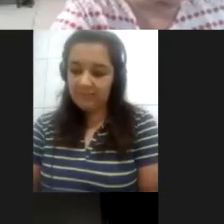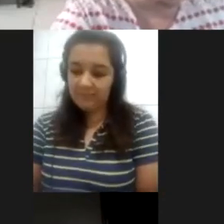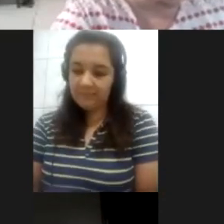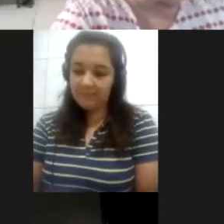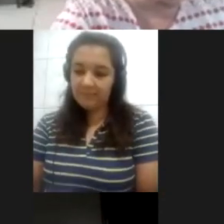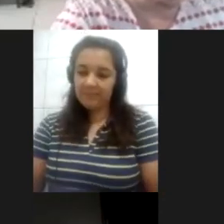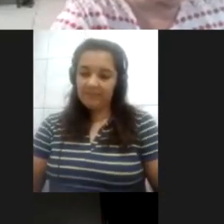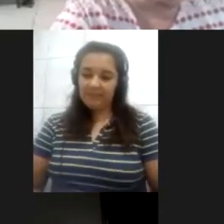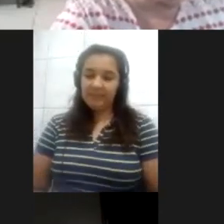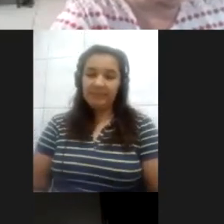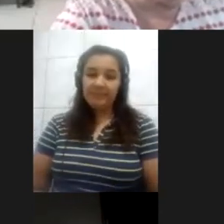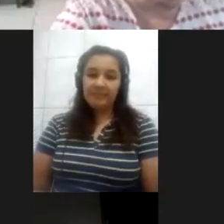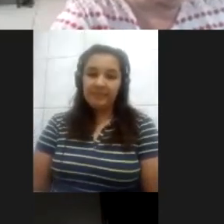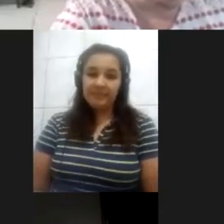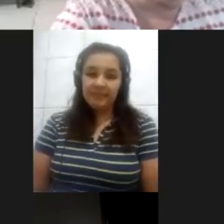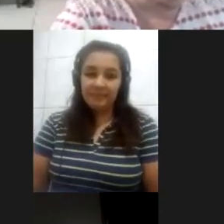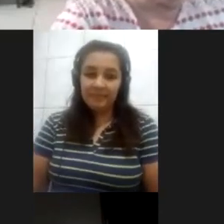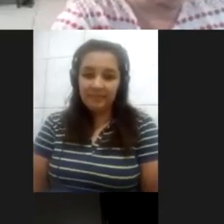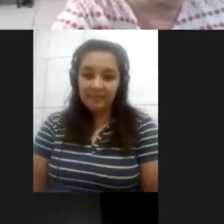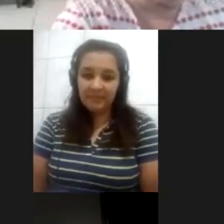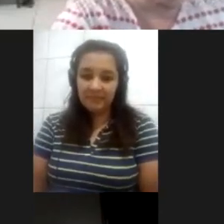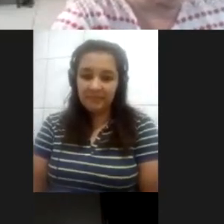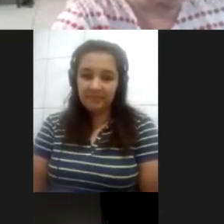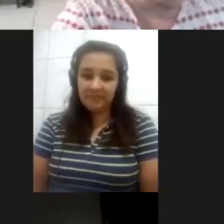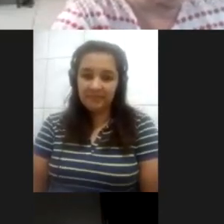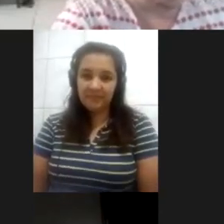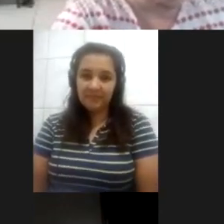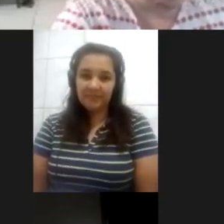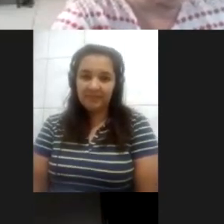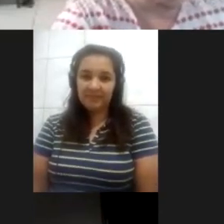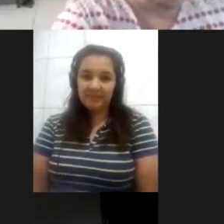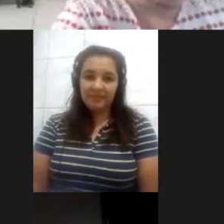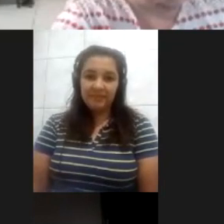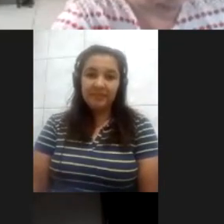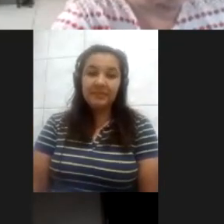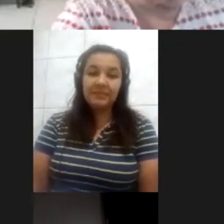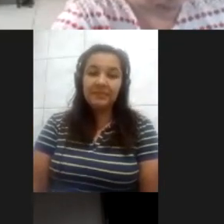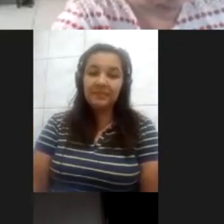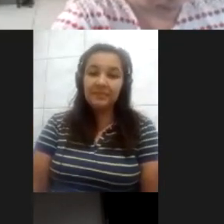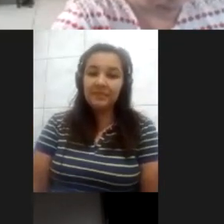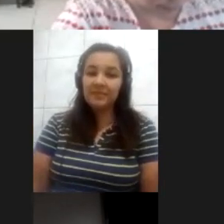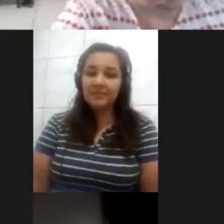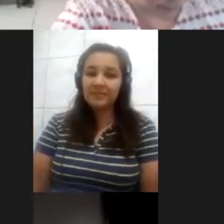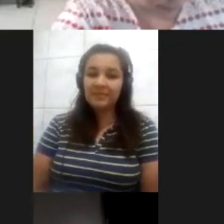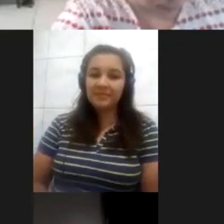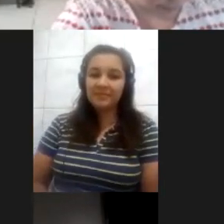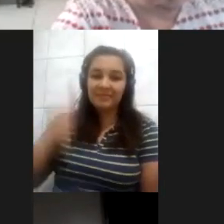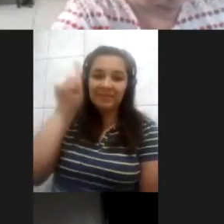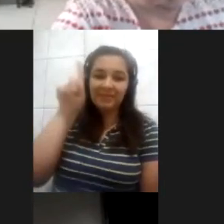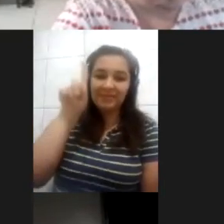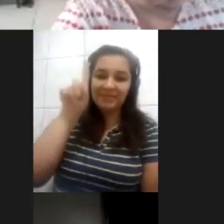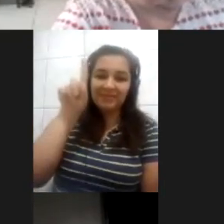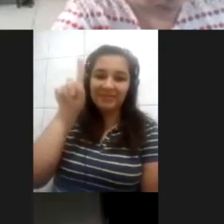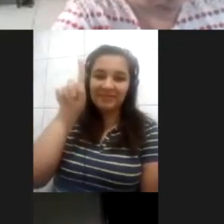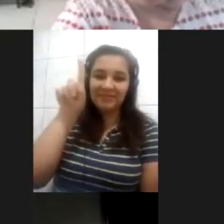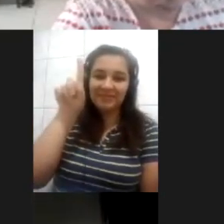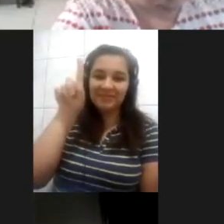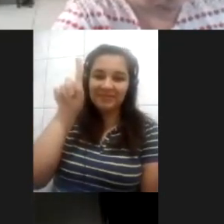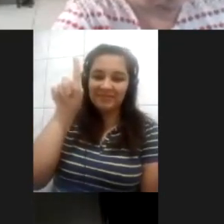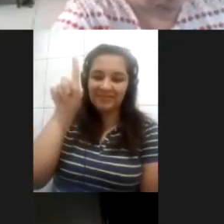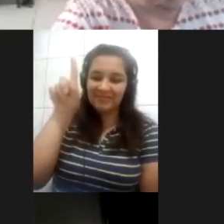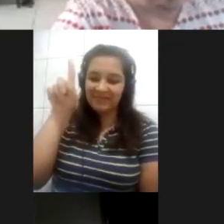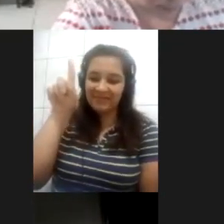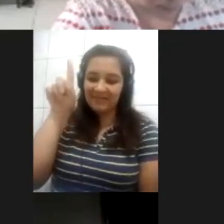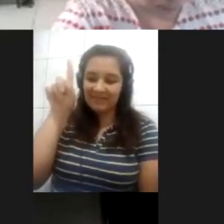eu libero de quem eu tô vendo aqui, ó. Depois vou passar para. Levantem a mãozinha. Elivânia.